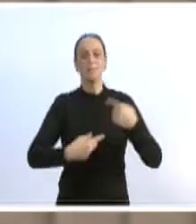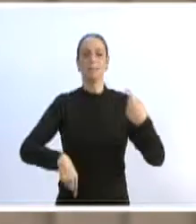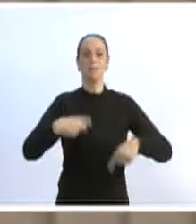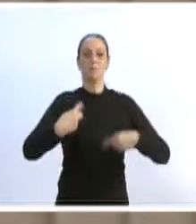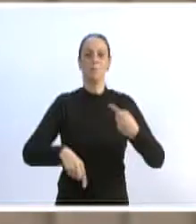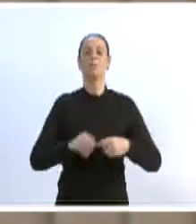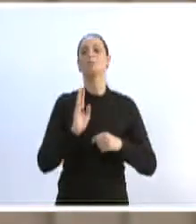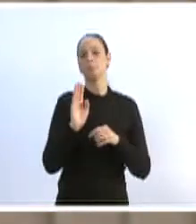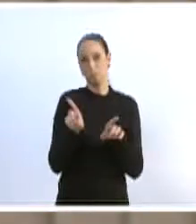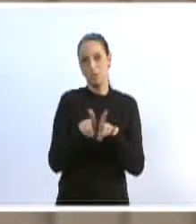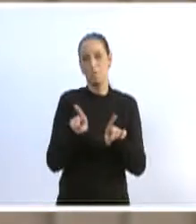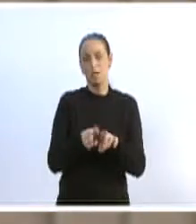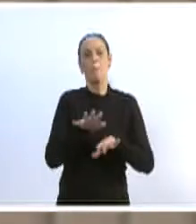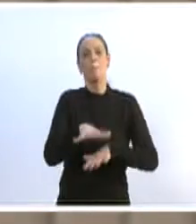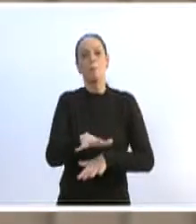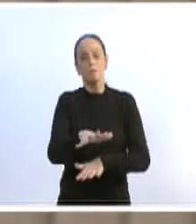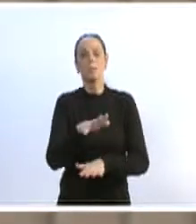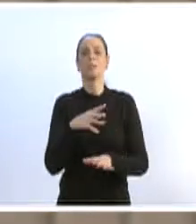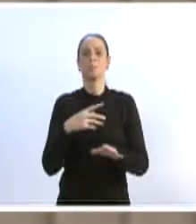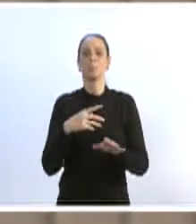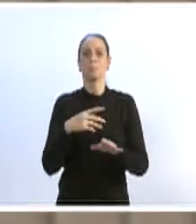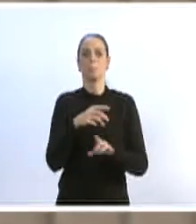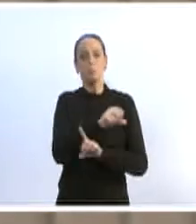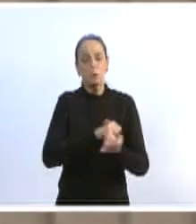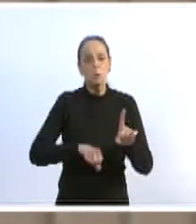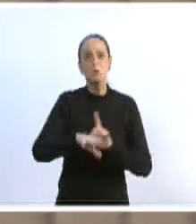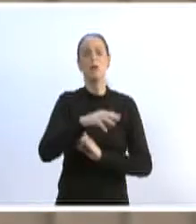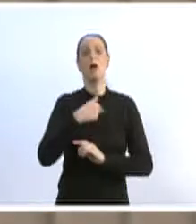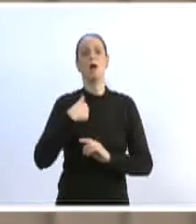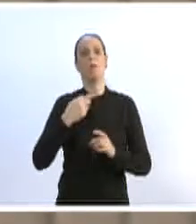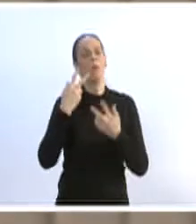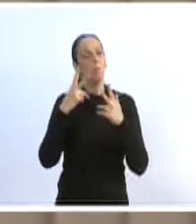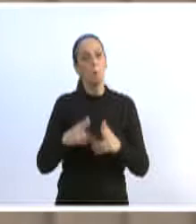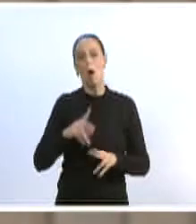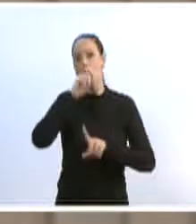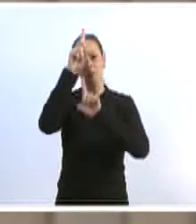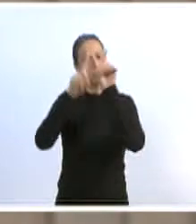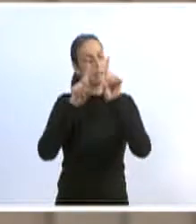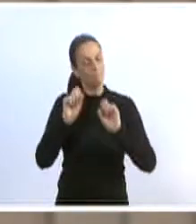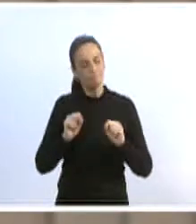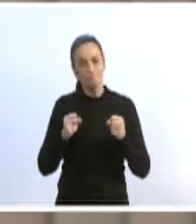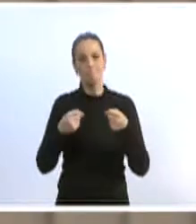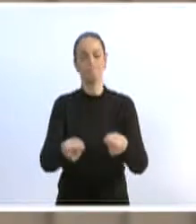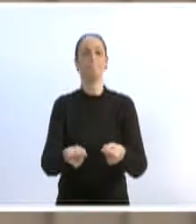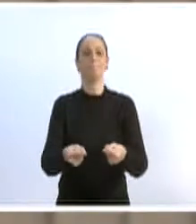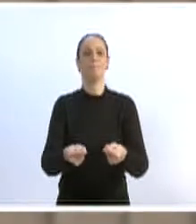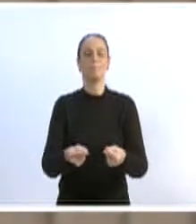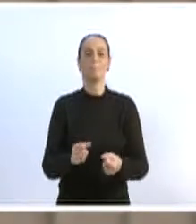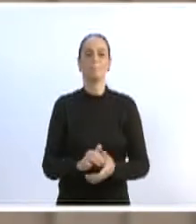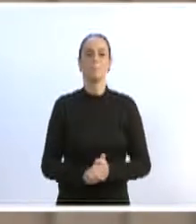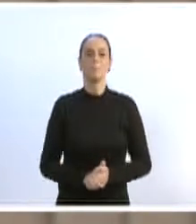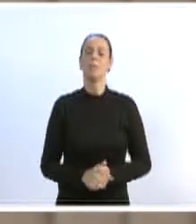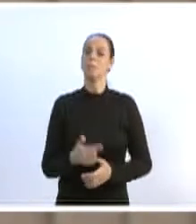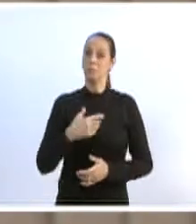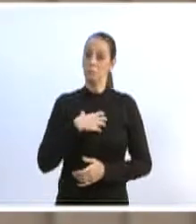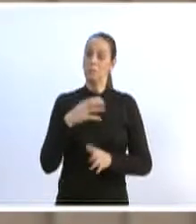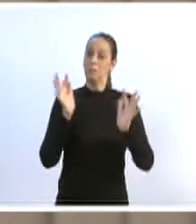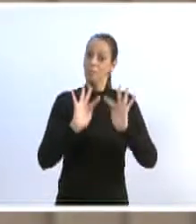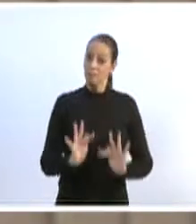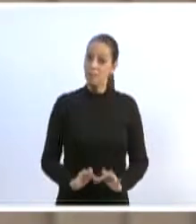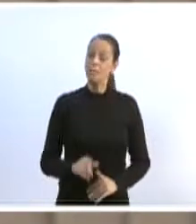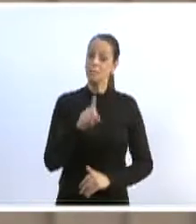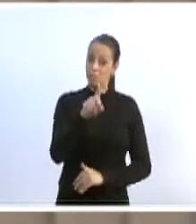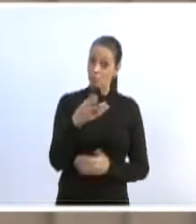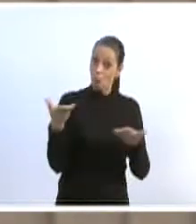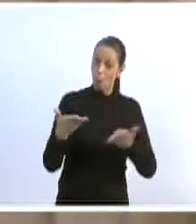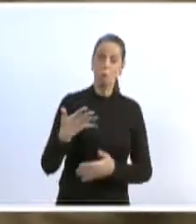movimentos sociais aqui na cidade sempre tem defendido essa idéia eu acho que a gente pode vereador sobretudo e fico muito feliz levantar esse assunto